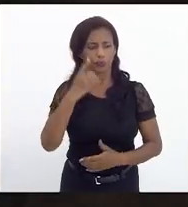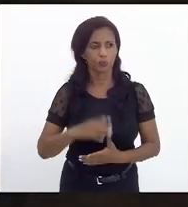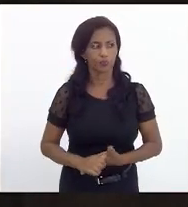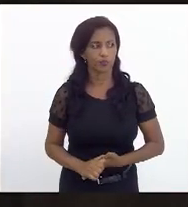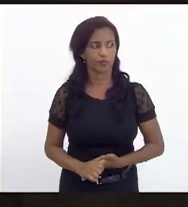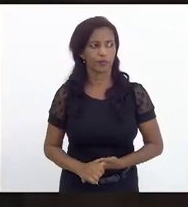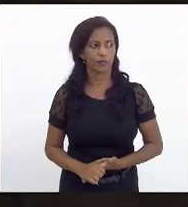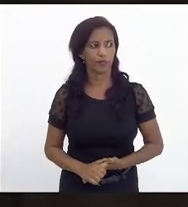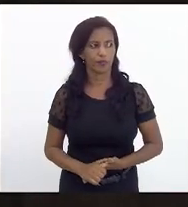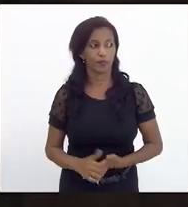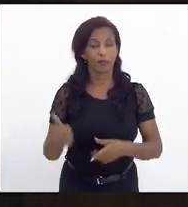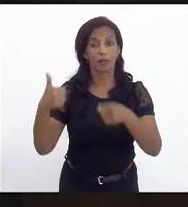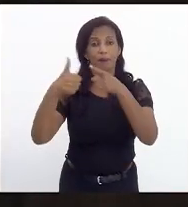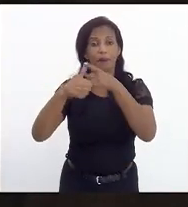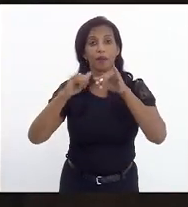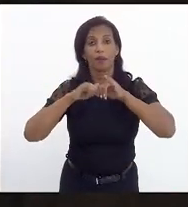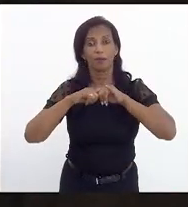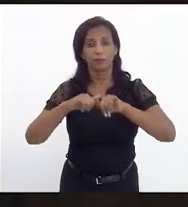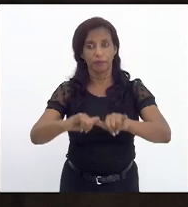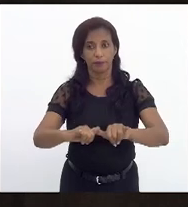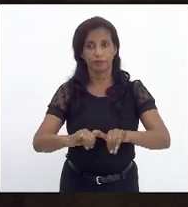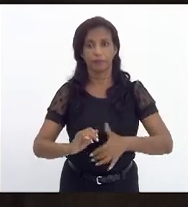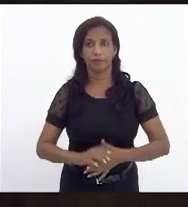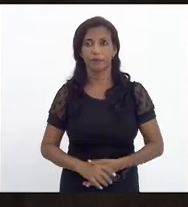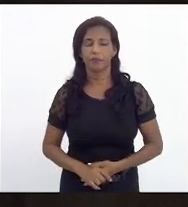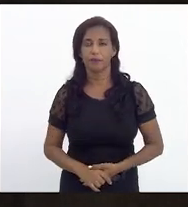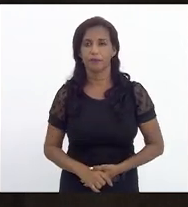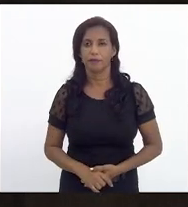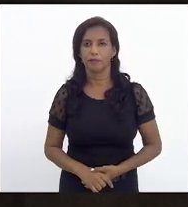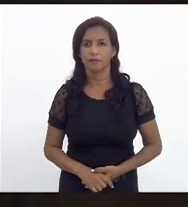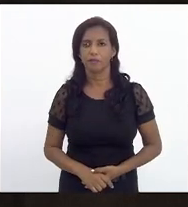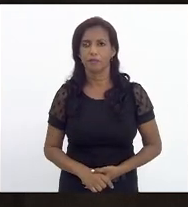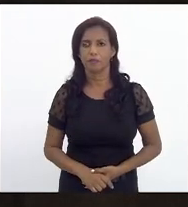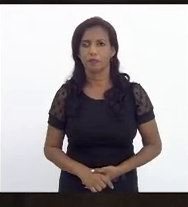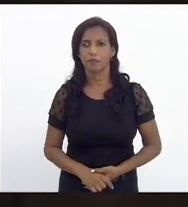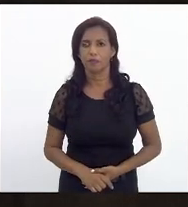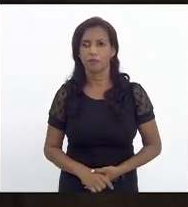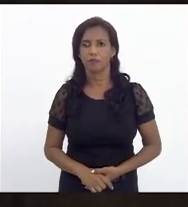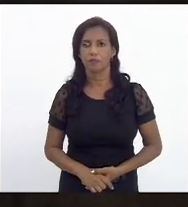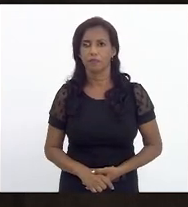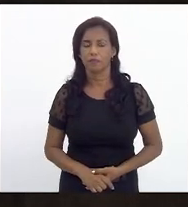Eu queria primeiro anunciar que,